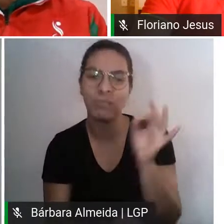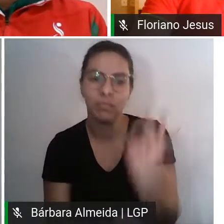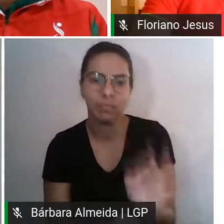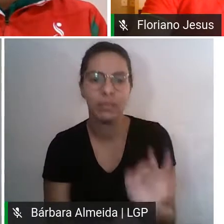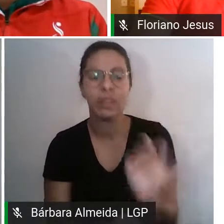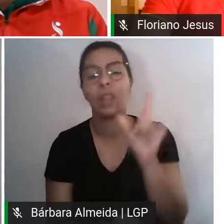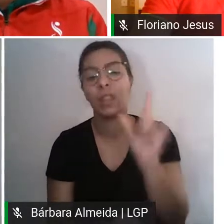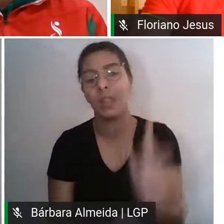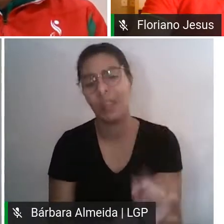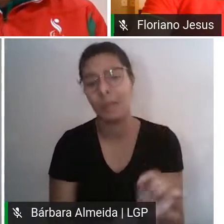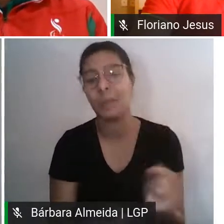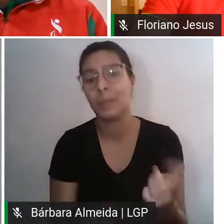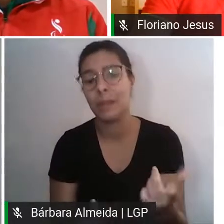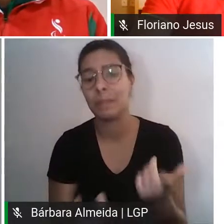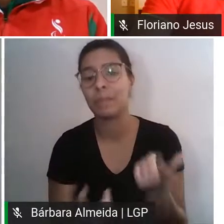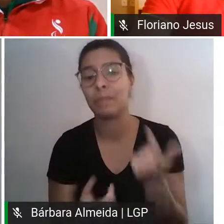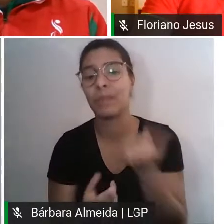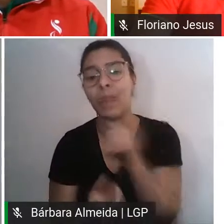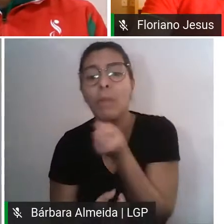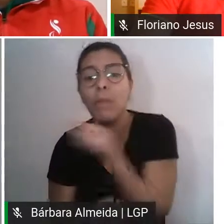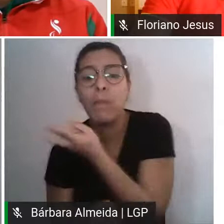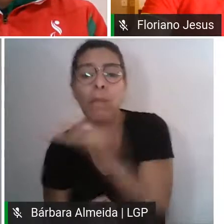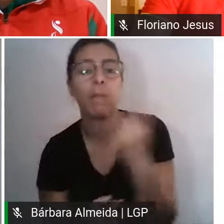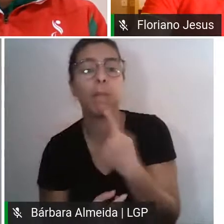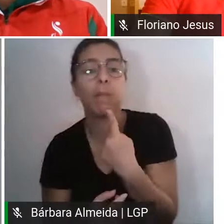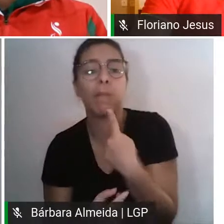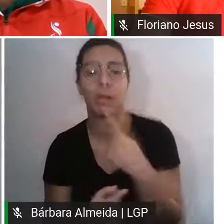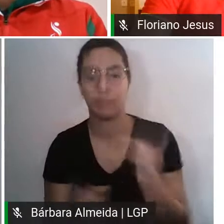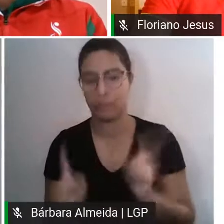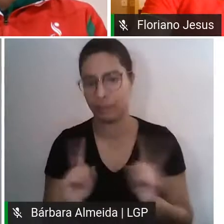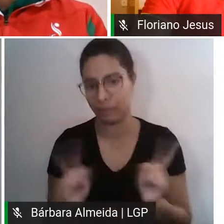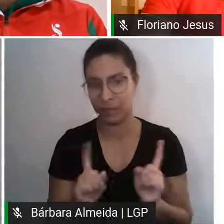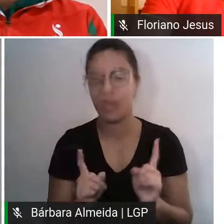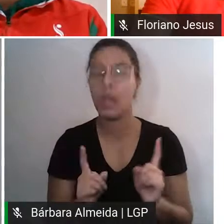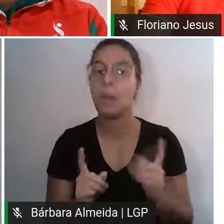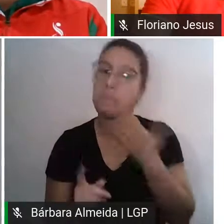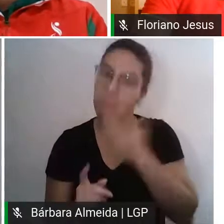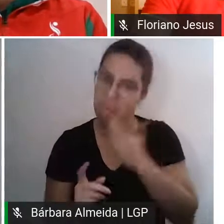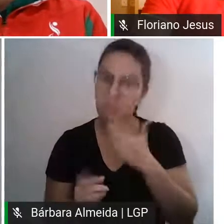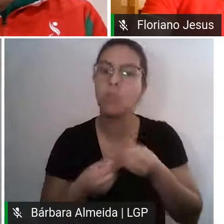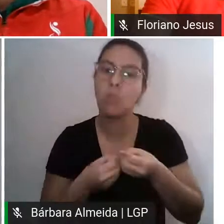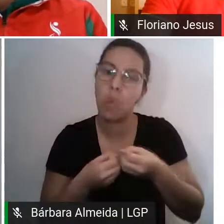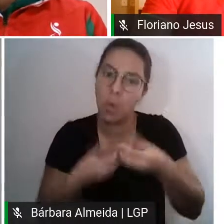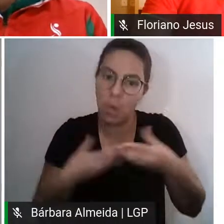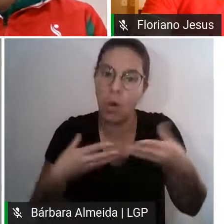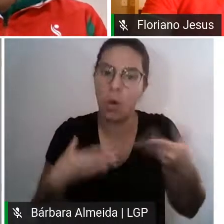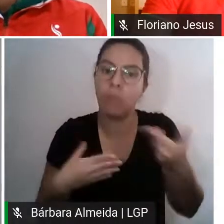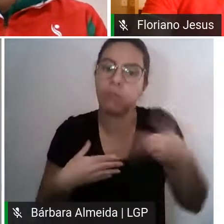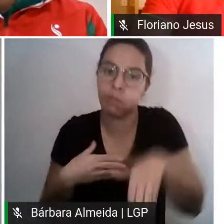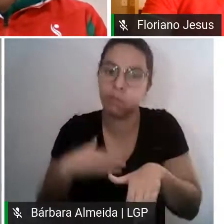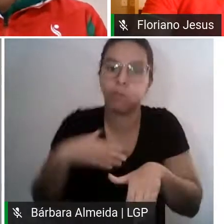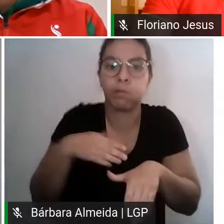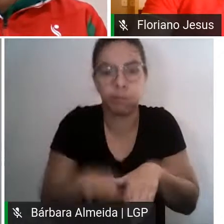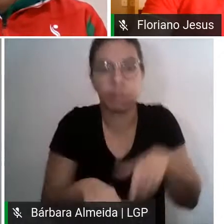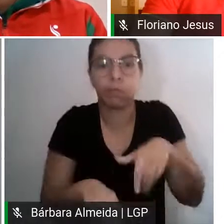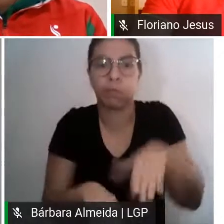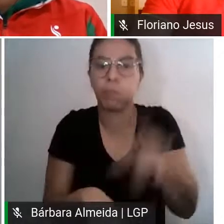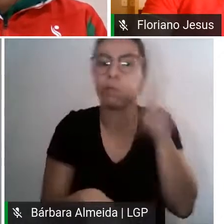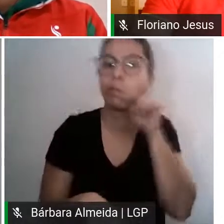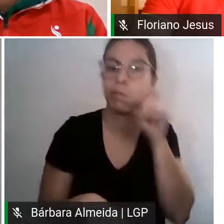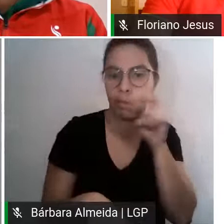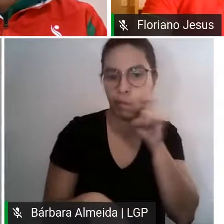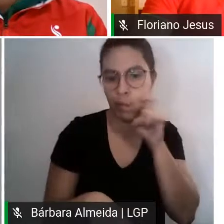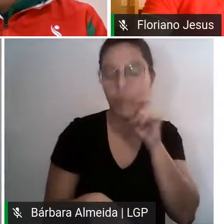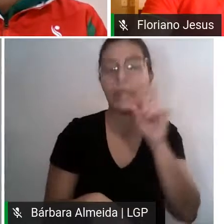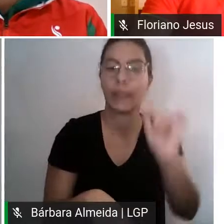atletas do próprio badminton, temos vindo a crescer com passos pequenos, mas passos seguros em termos de para-badminton, não só